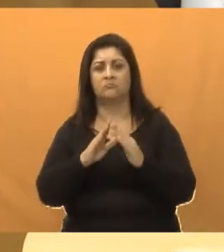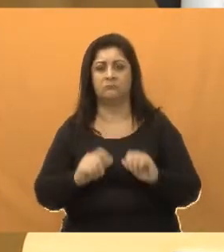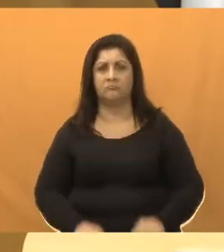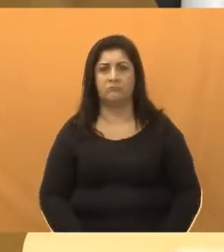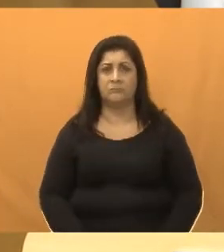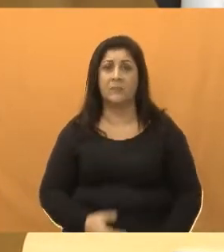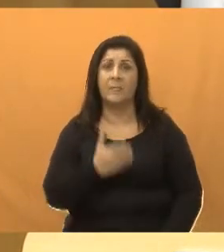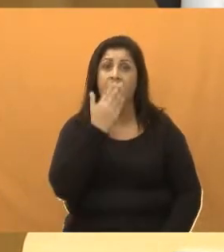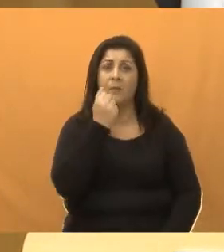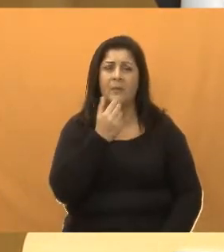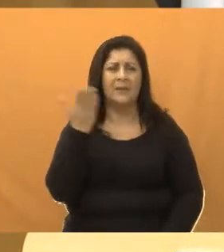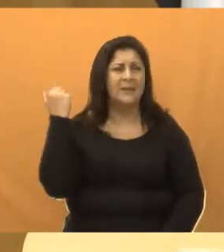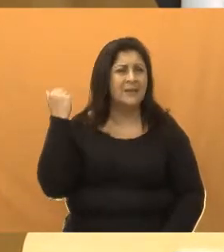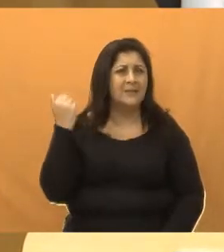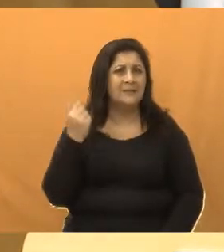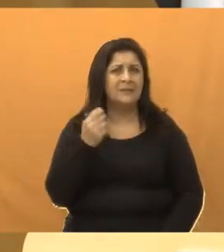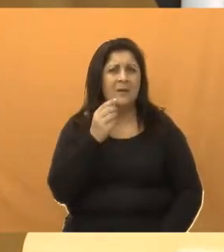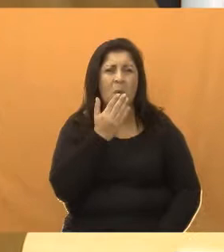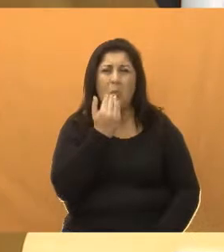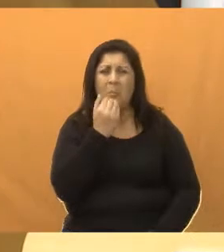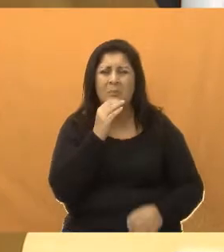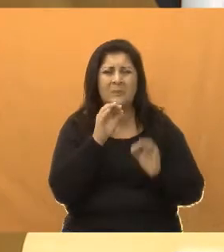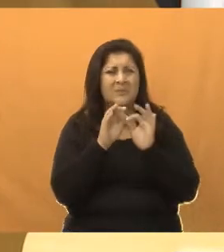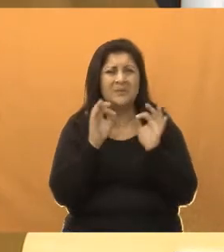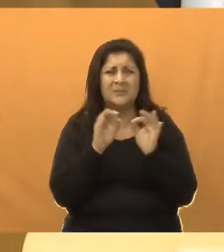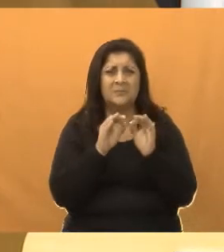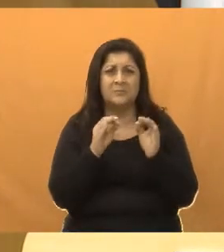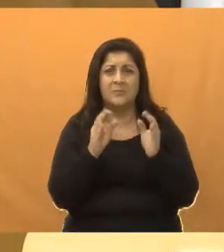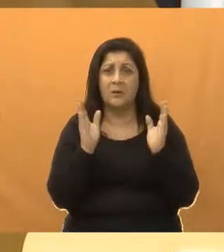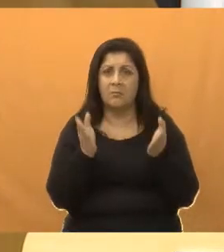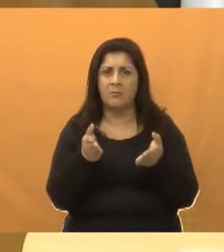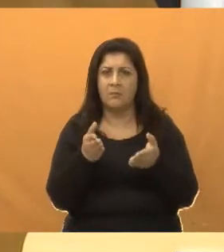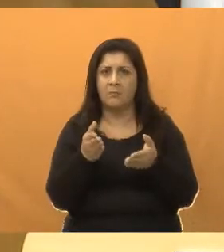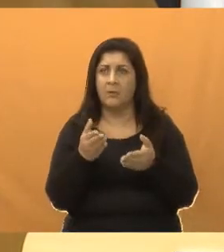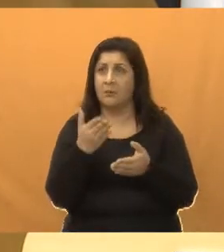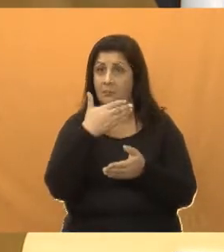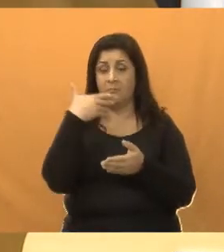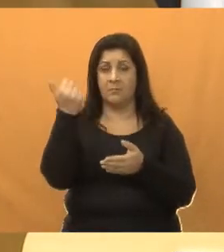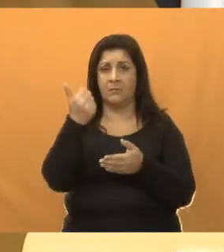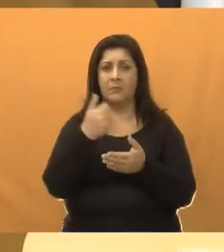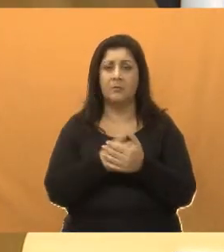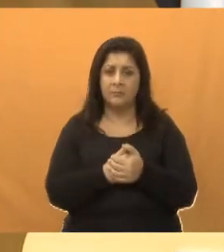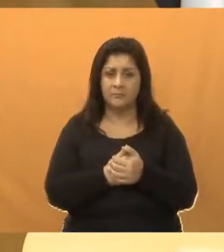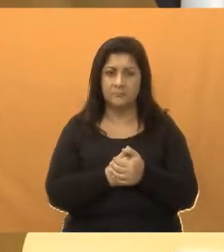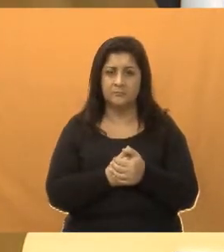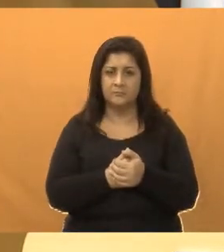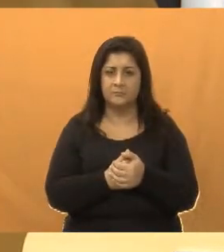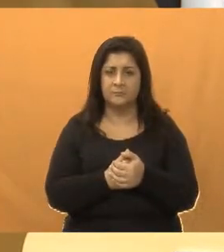era de R$1 e pouquinho, que passou para R$3 e pouco, se não me engano, com o mesmo valor que se